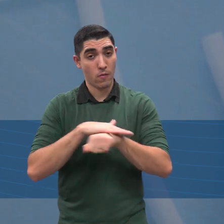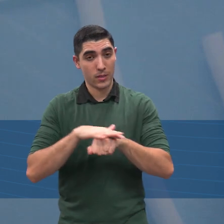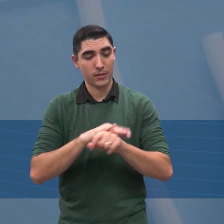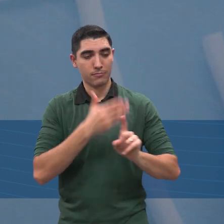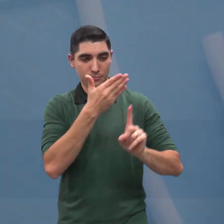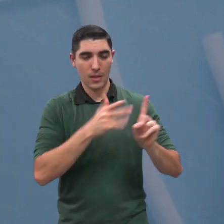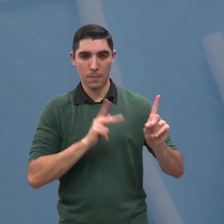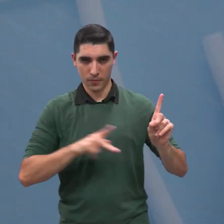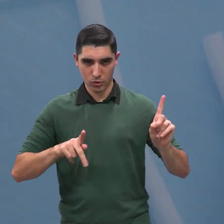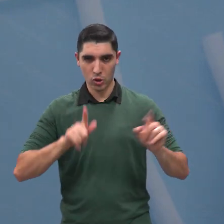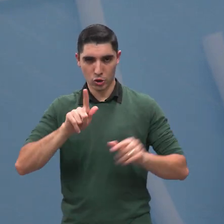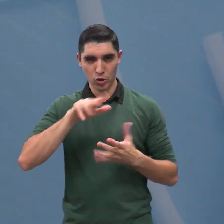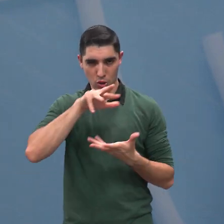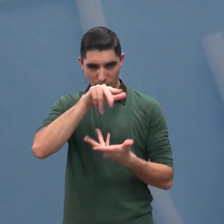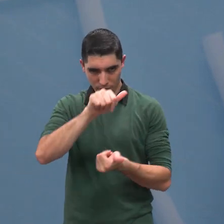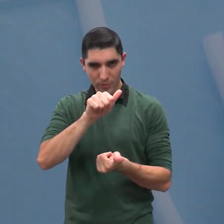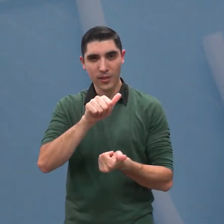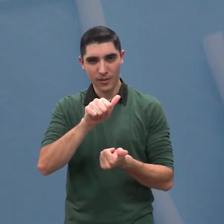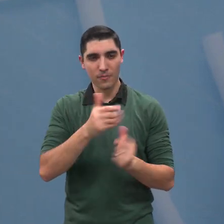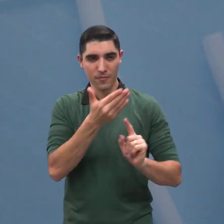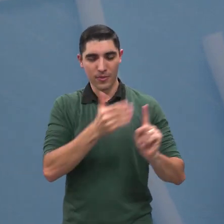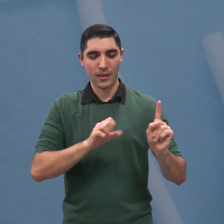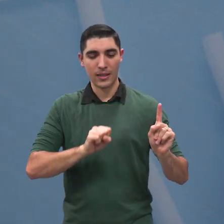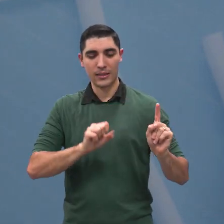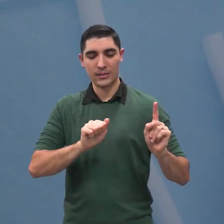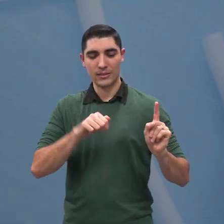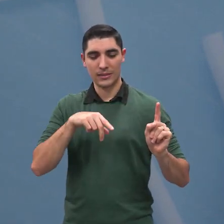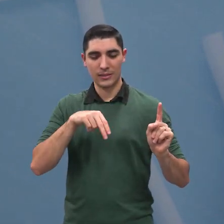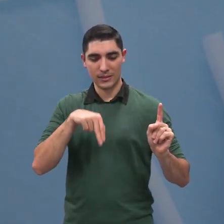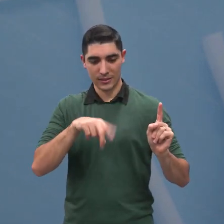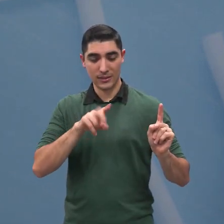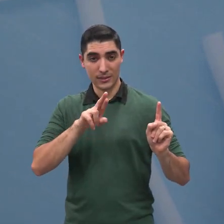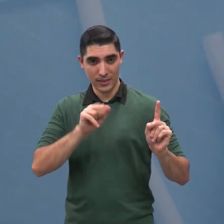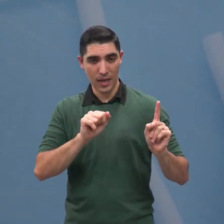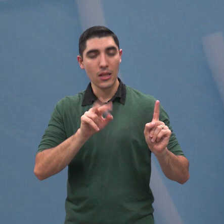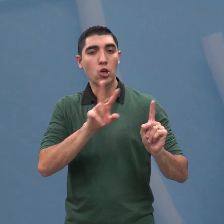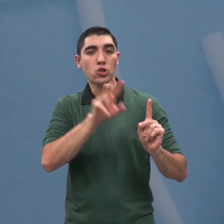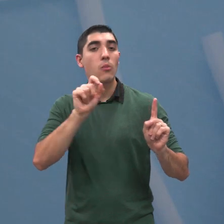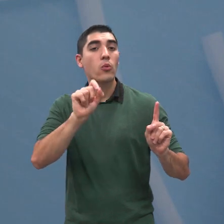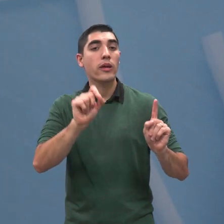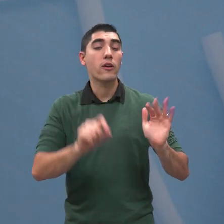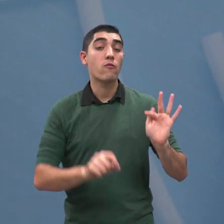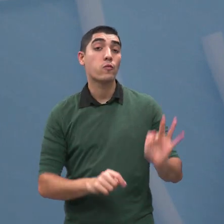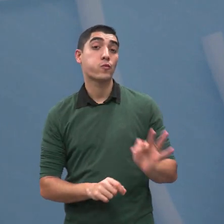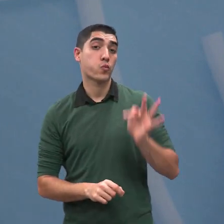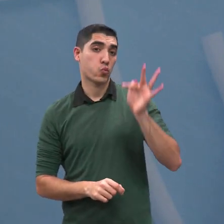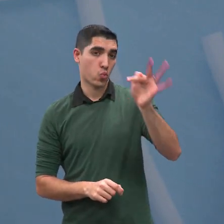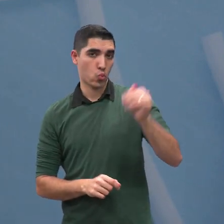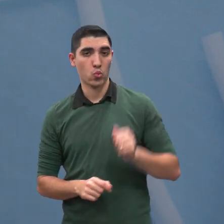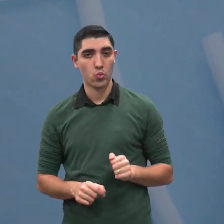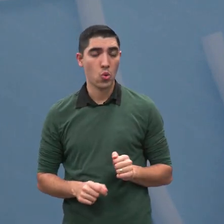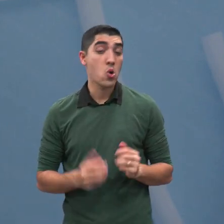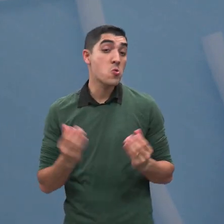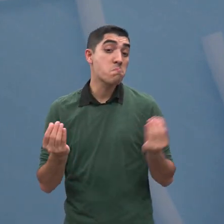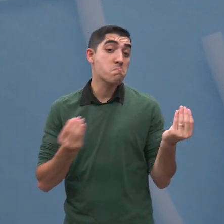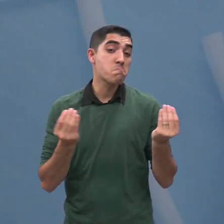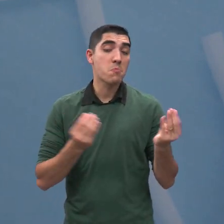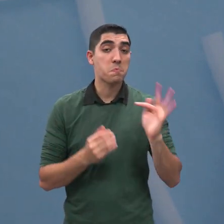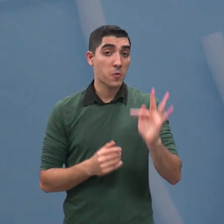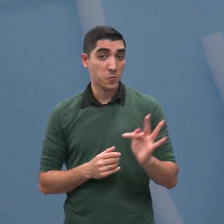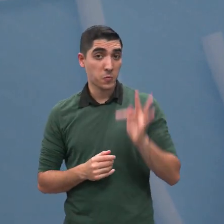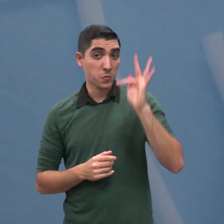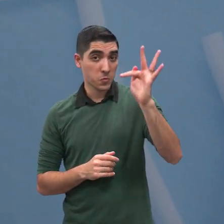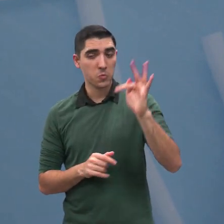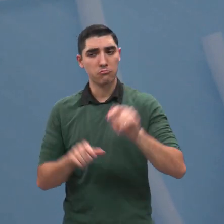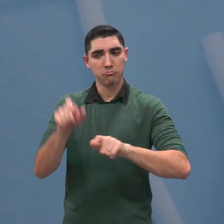de Geografia e Planejamento Urbano, a Sandra Costa, sobre futuro. O que a gente pode esperar para que